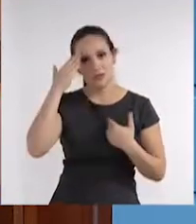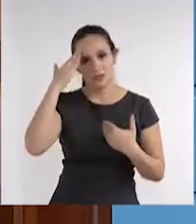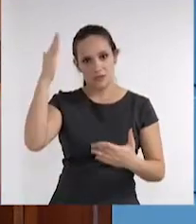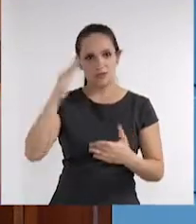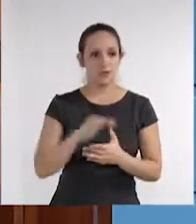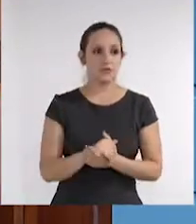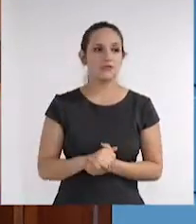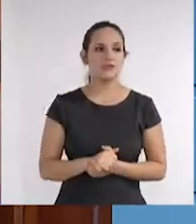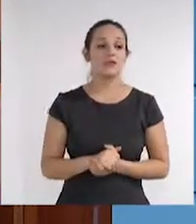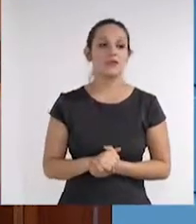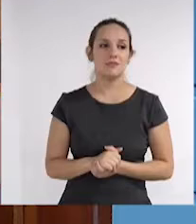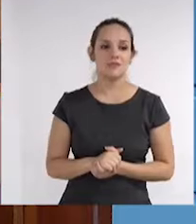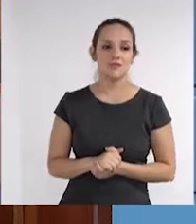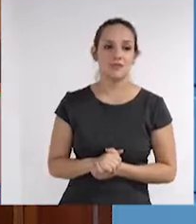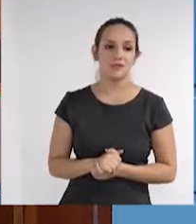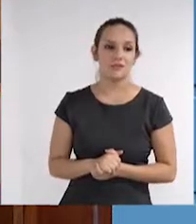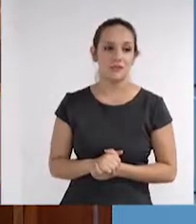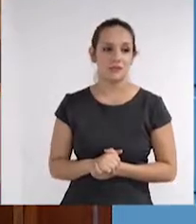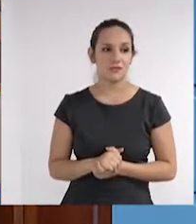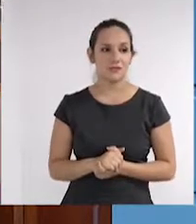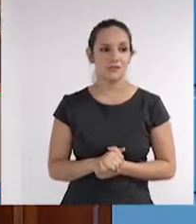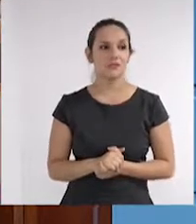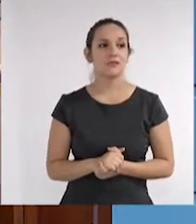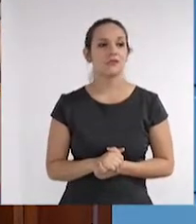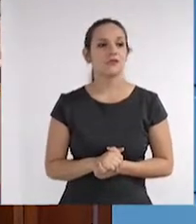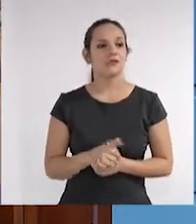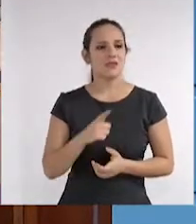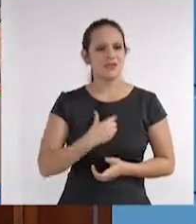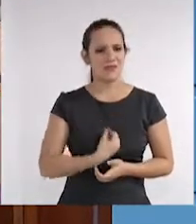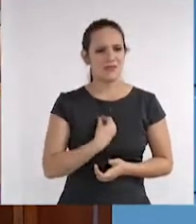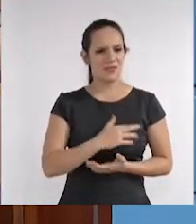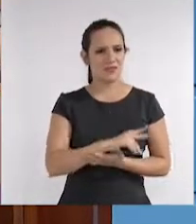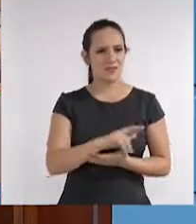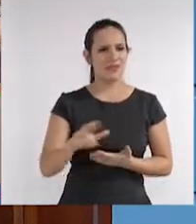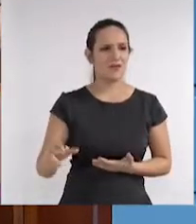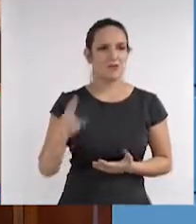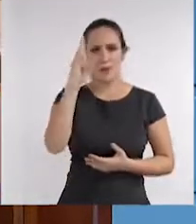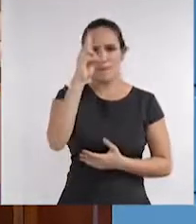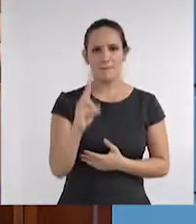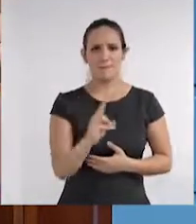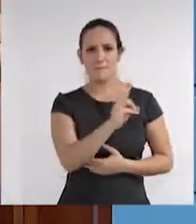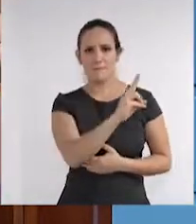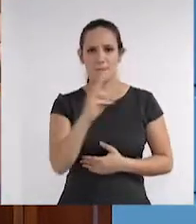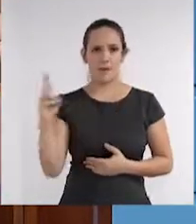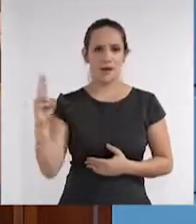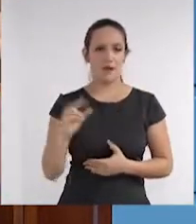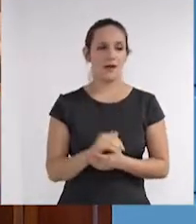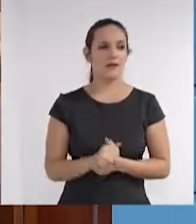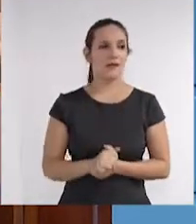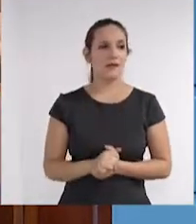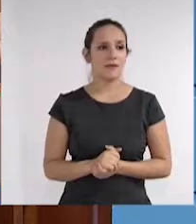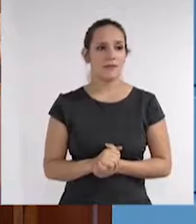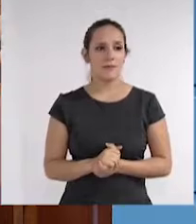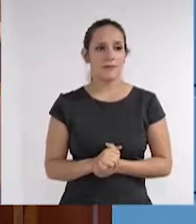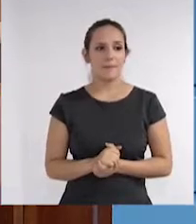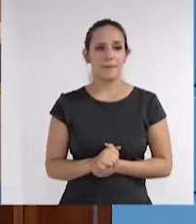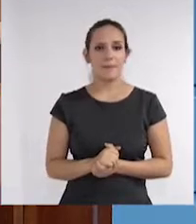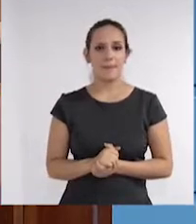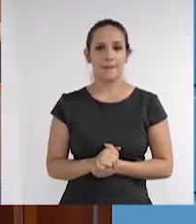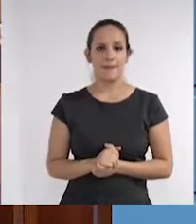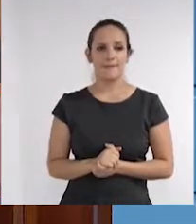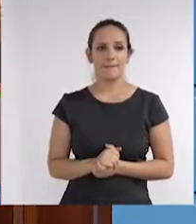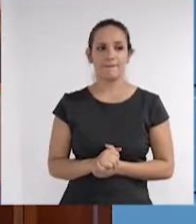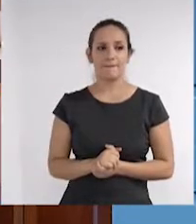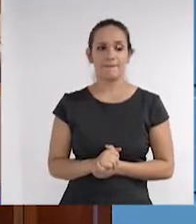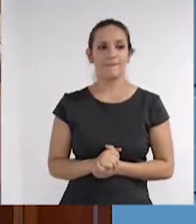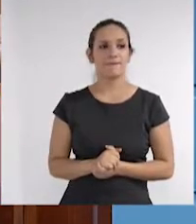para elaborar a audiência pública. Temos a presença aqui de vários padres, párocos, dos conselhos de igreja,